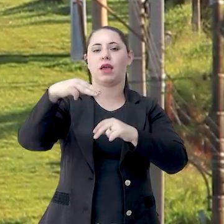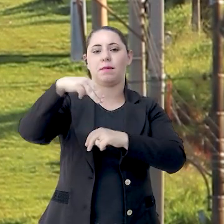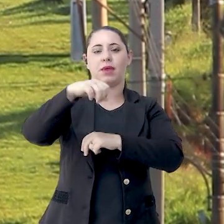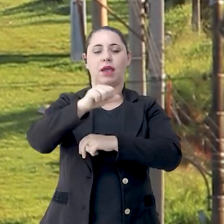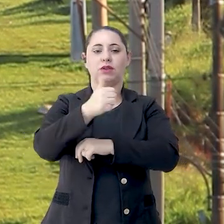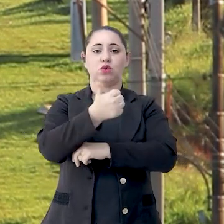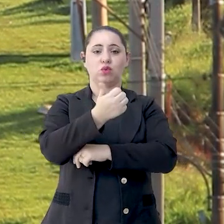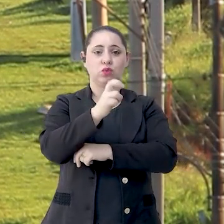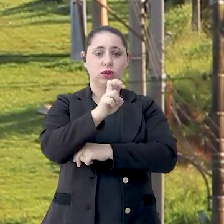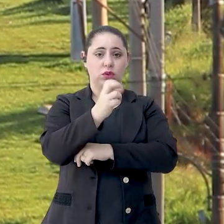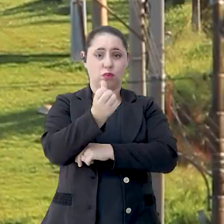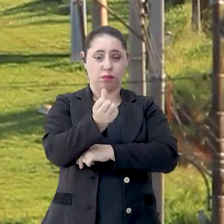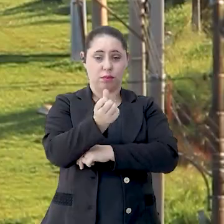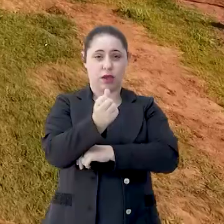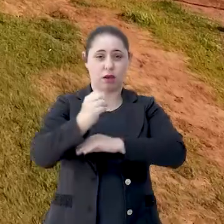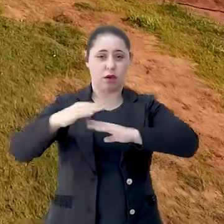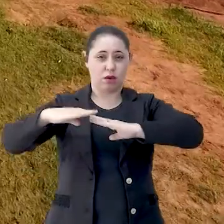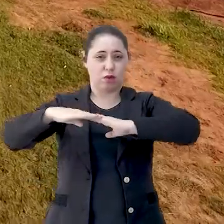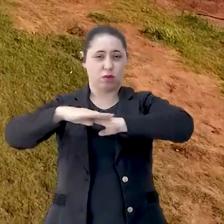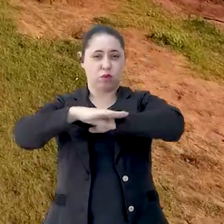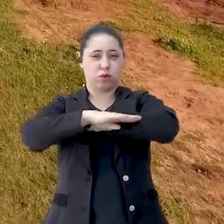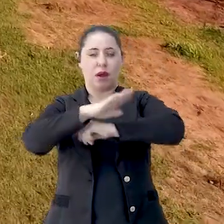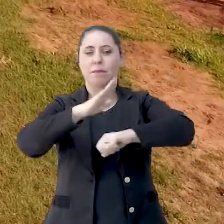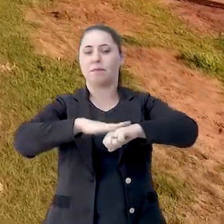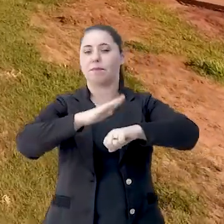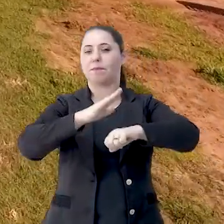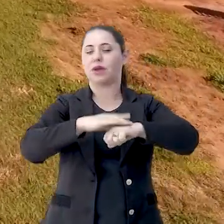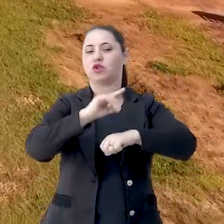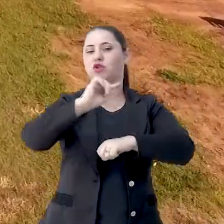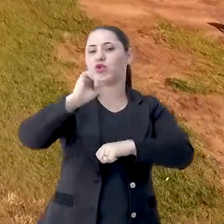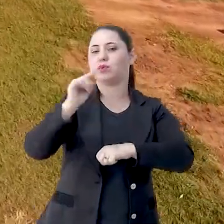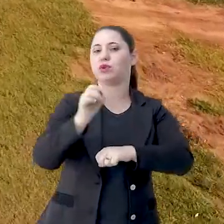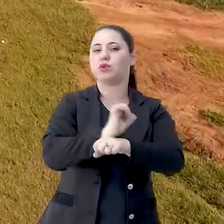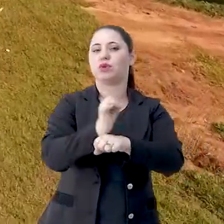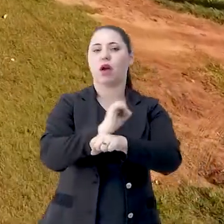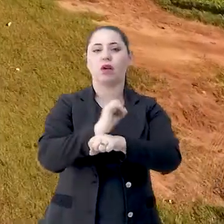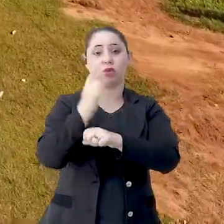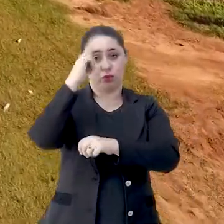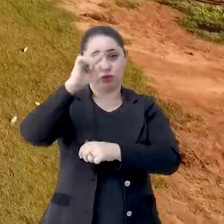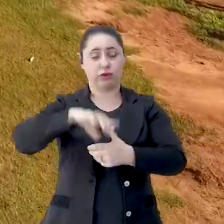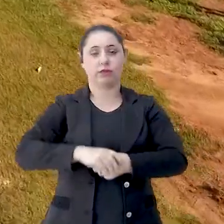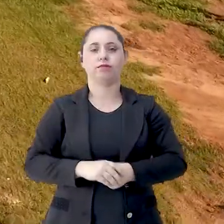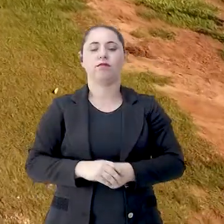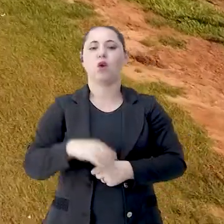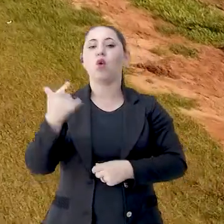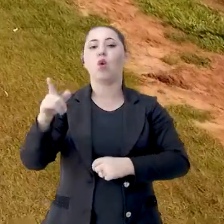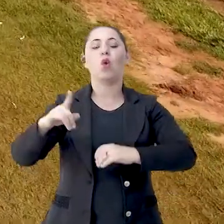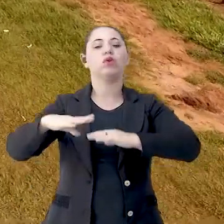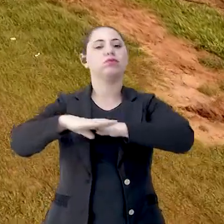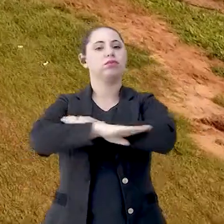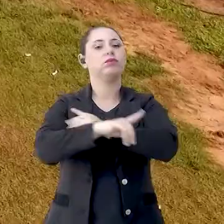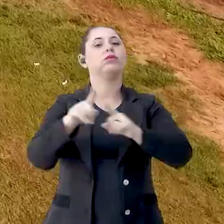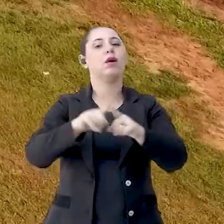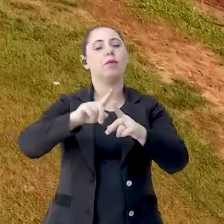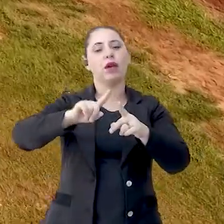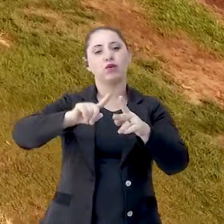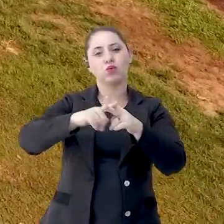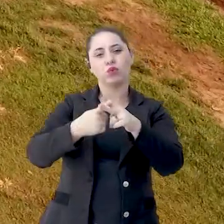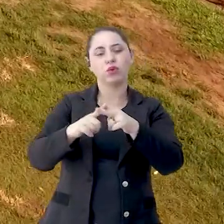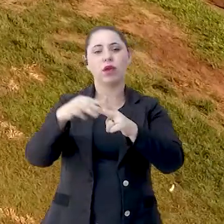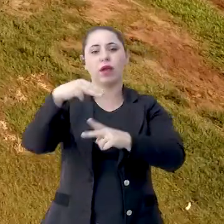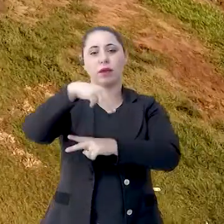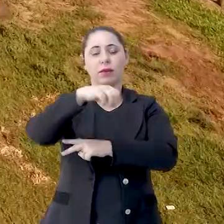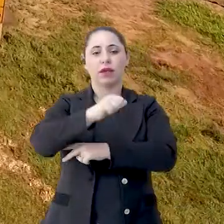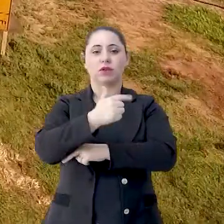mais de 1.000 veículos por dia. Outra rodovia que também foi restaurada é a MS 289, entre Amambai e